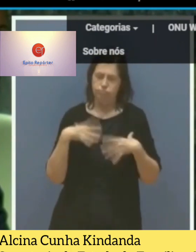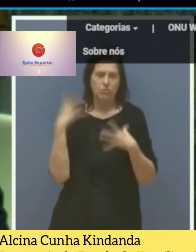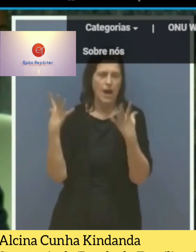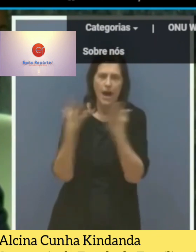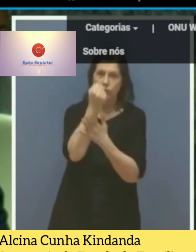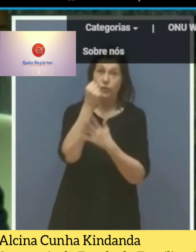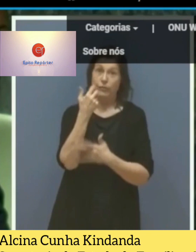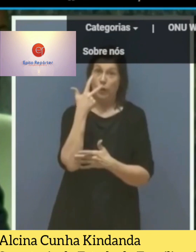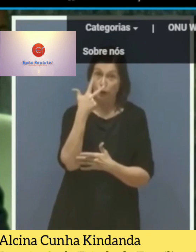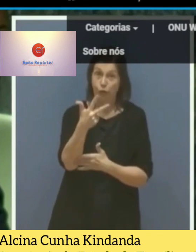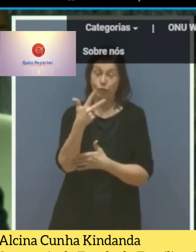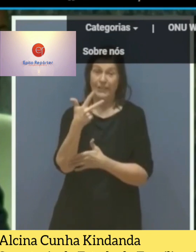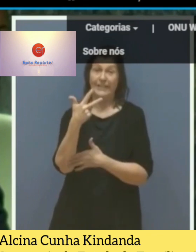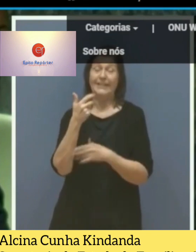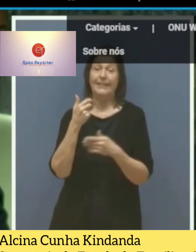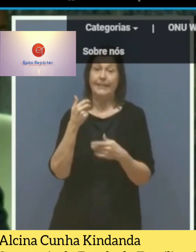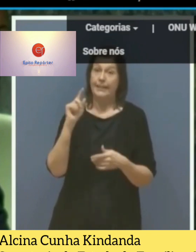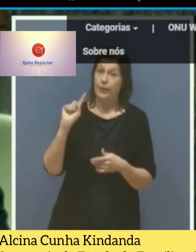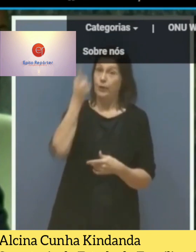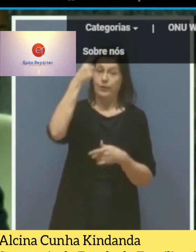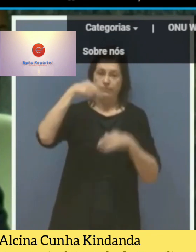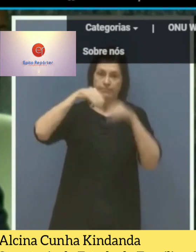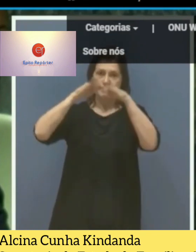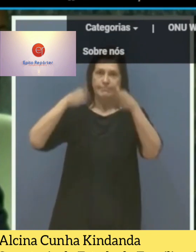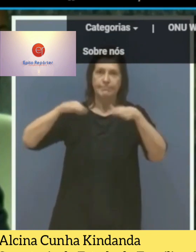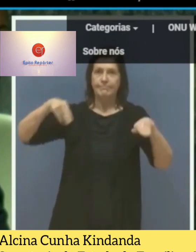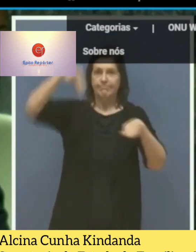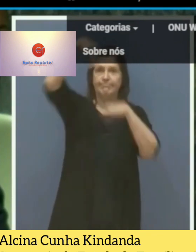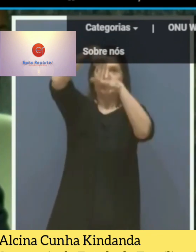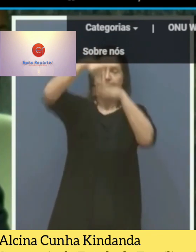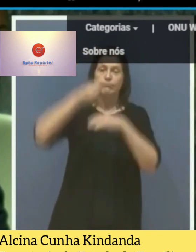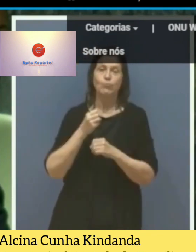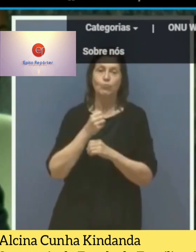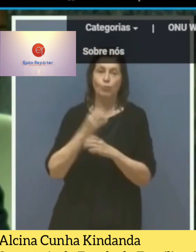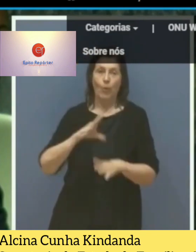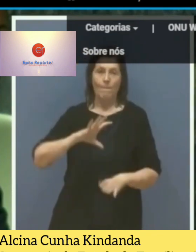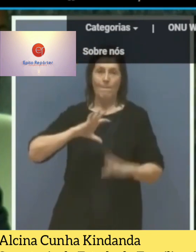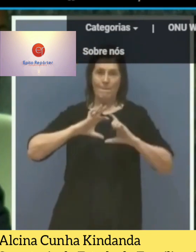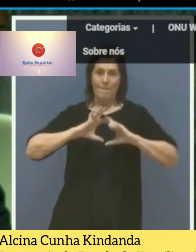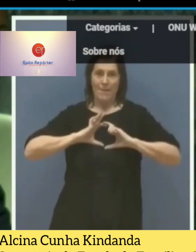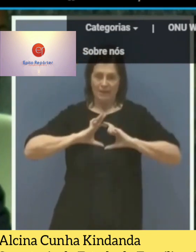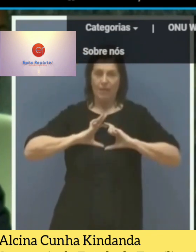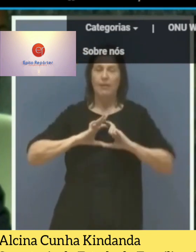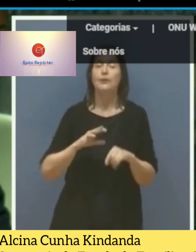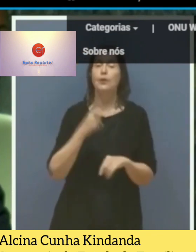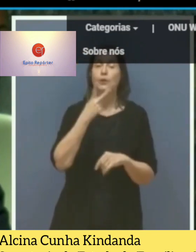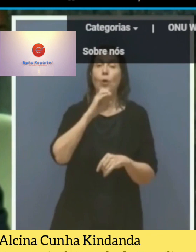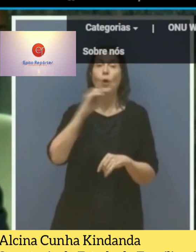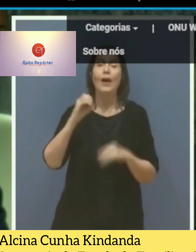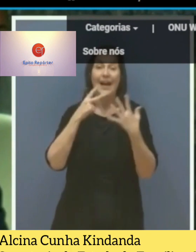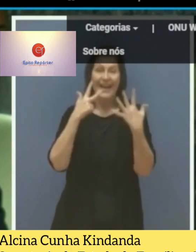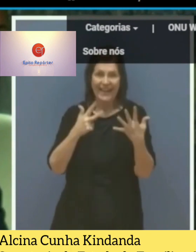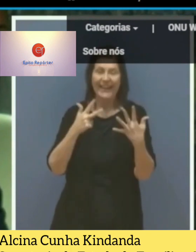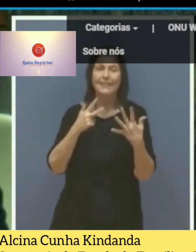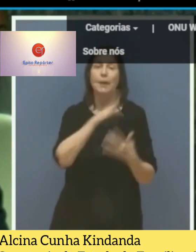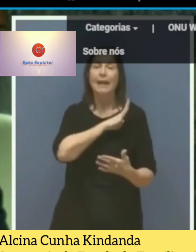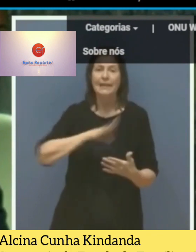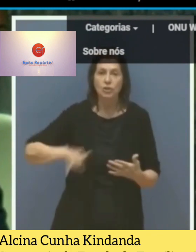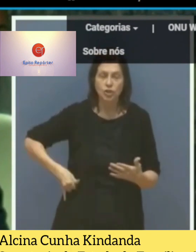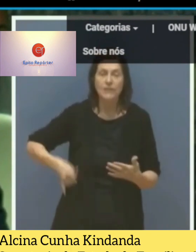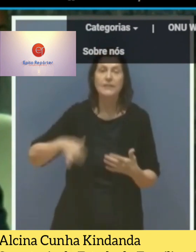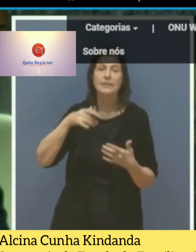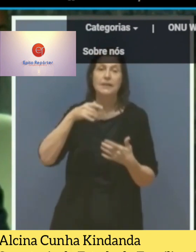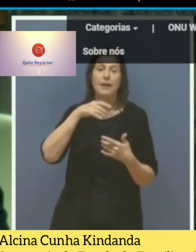três de prata nos jogos paralímpicos de beijinho 2008 uma de ouro e uma de bronze em Londres 2012